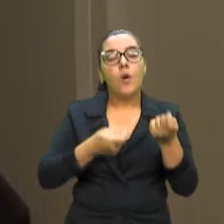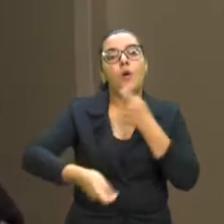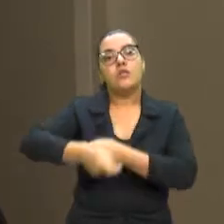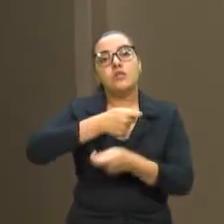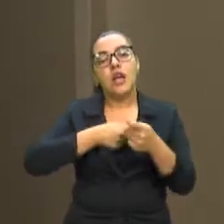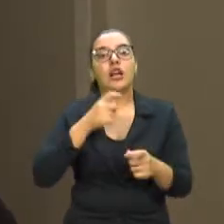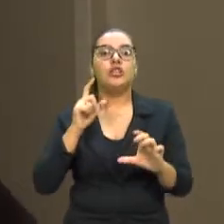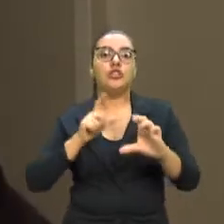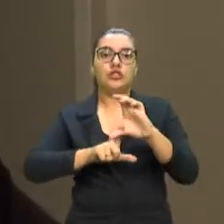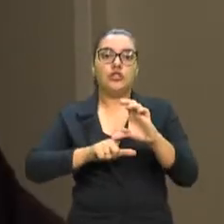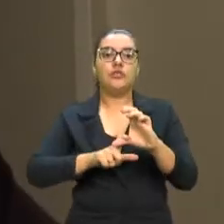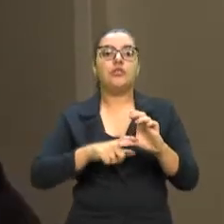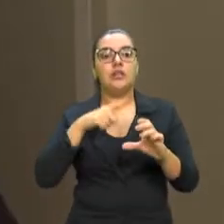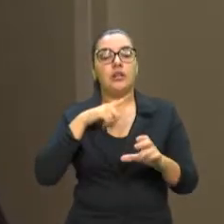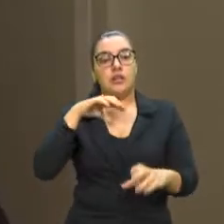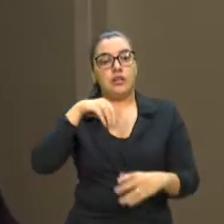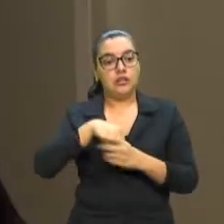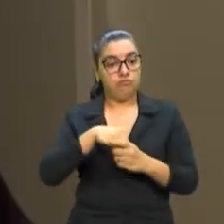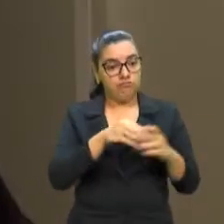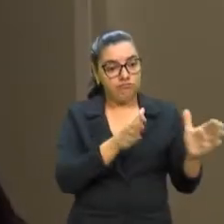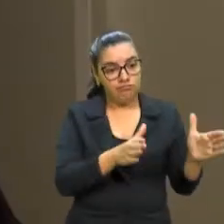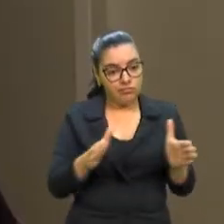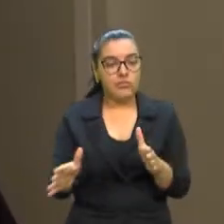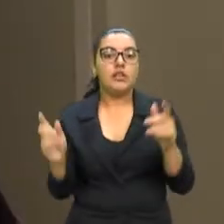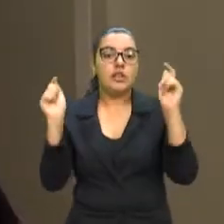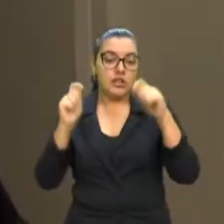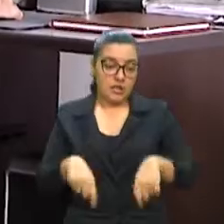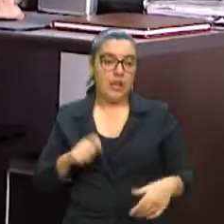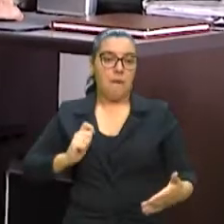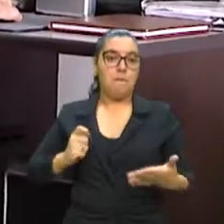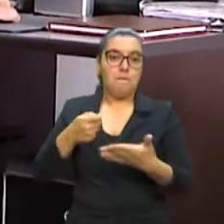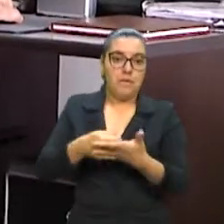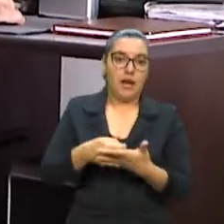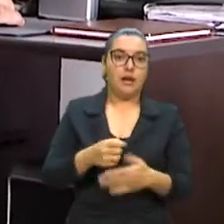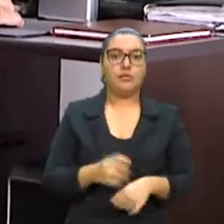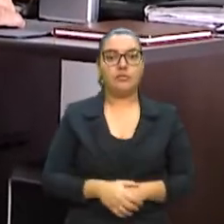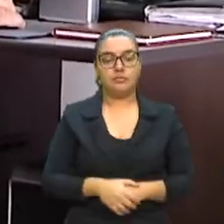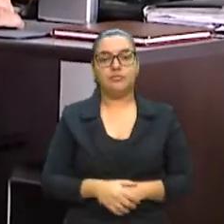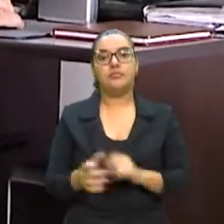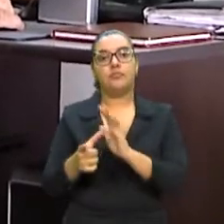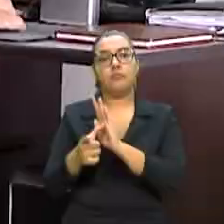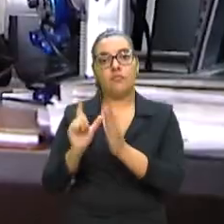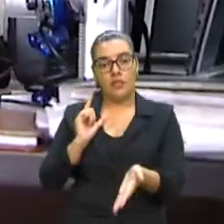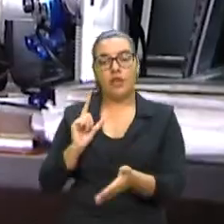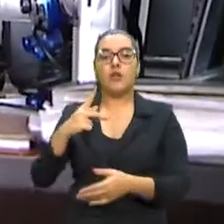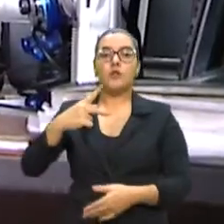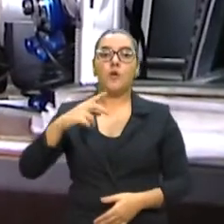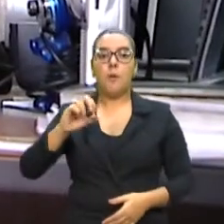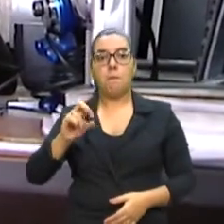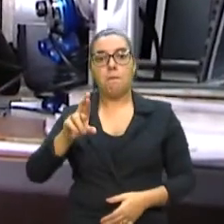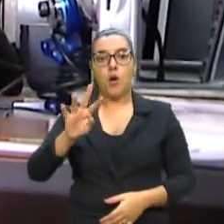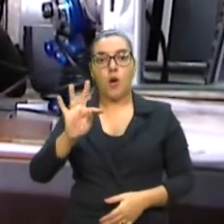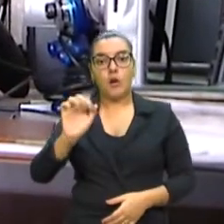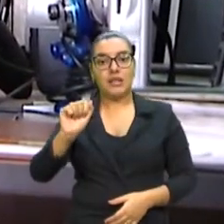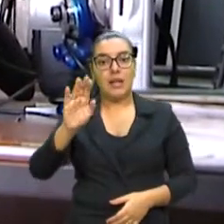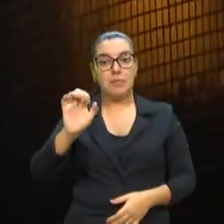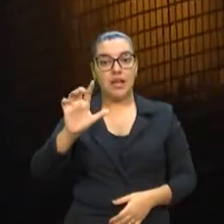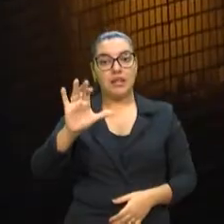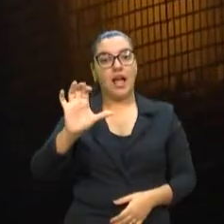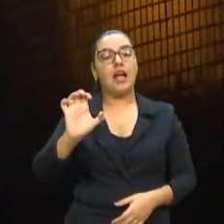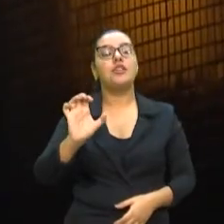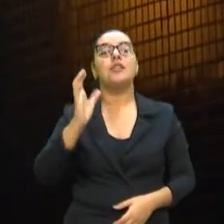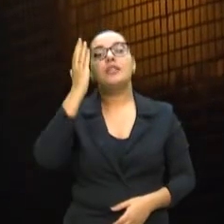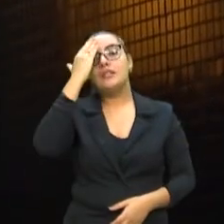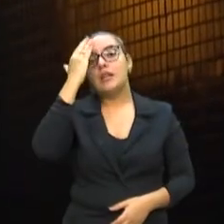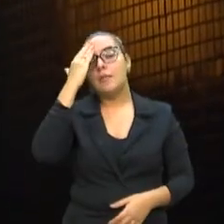e ficando dentro da sua possibilidade de pagamento. Antes de fazer a portabilidade, é interessante saber primeiro